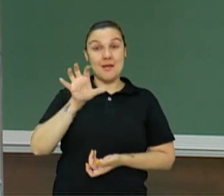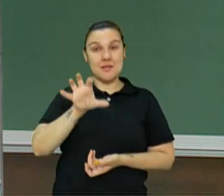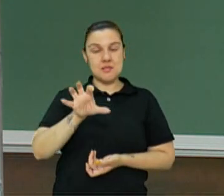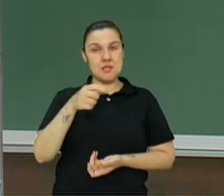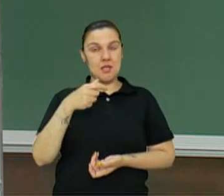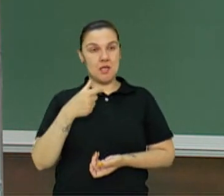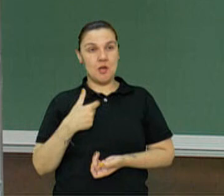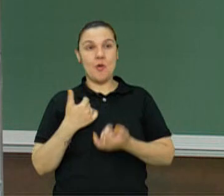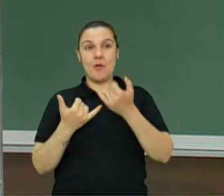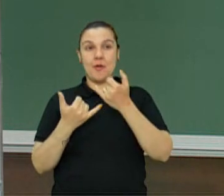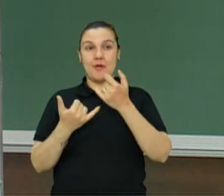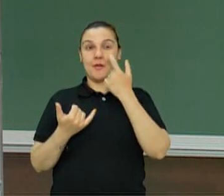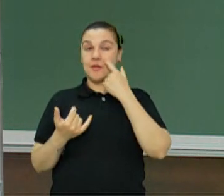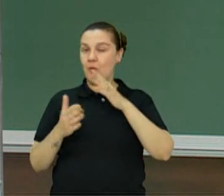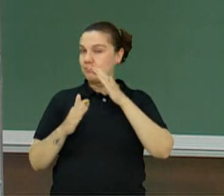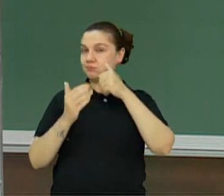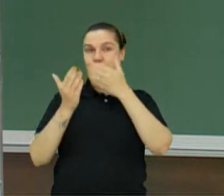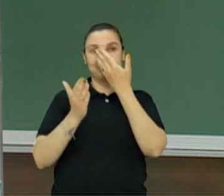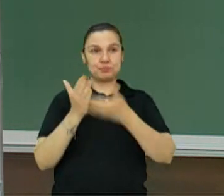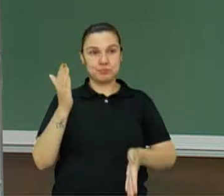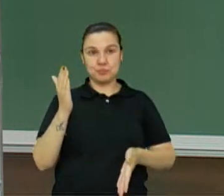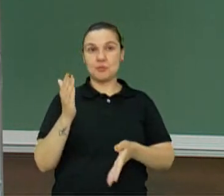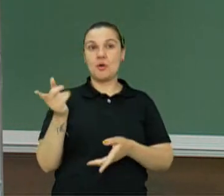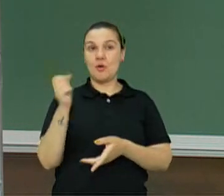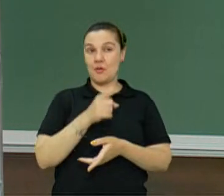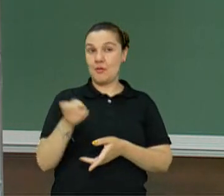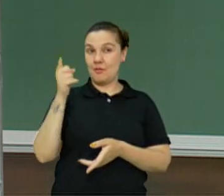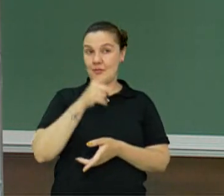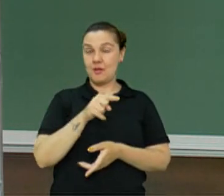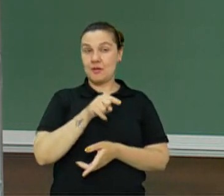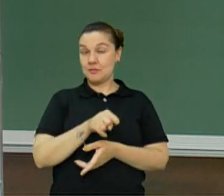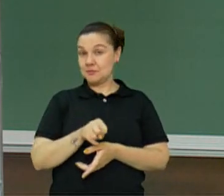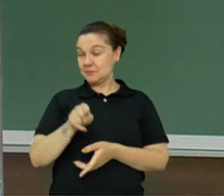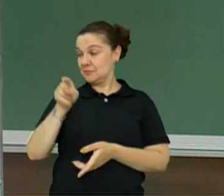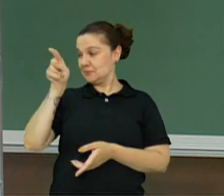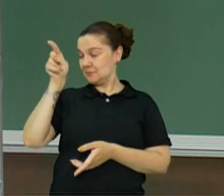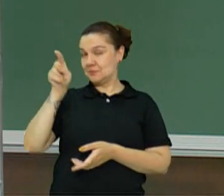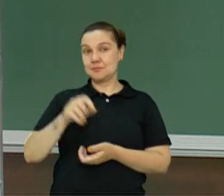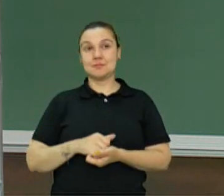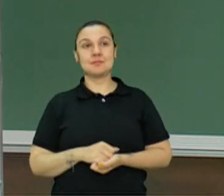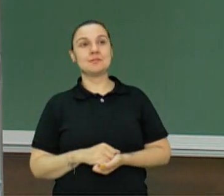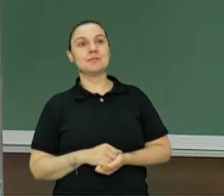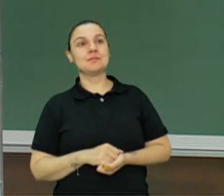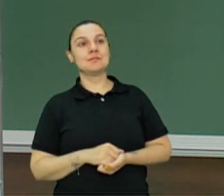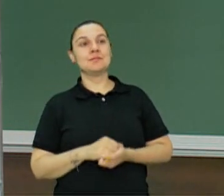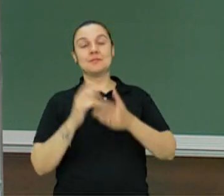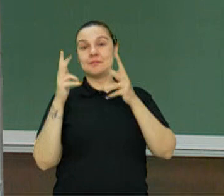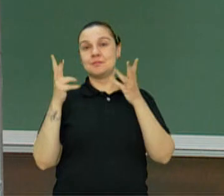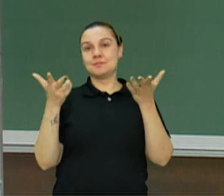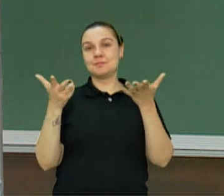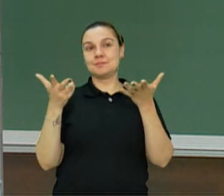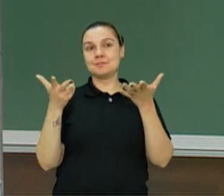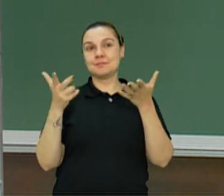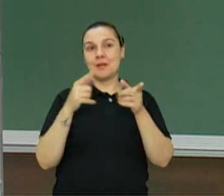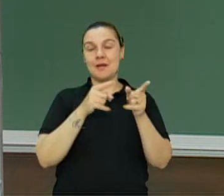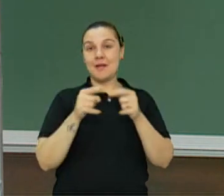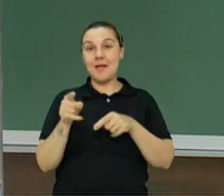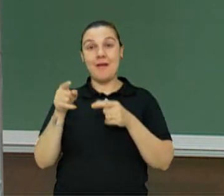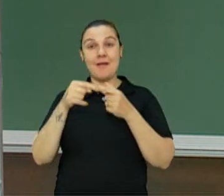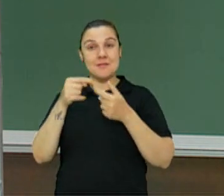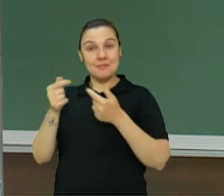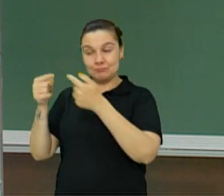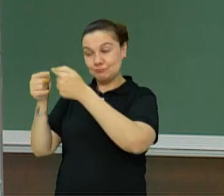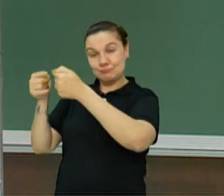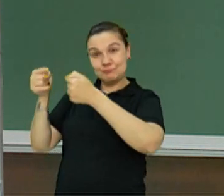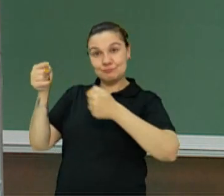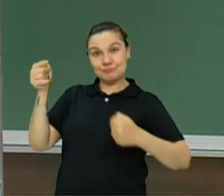eu quebro aquela primeira imagem, vou voltar aqui um pouquinho, mostrando que nós temos como essa